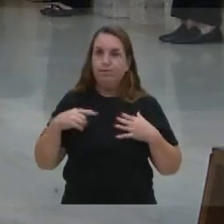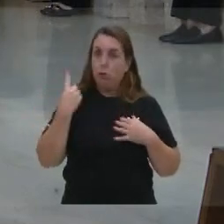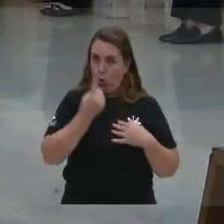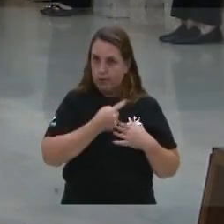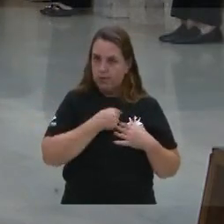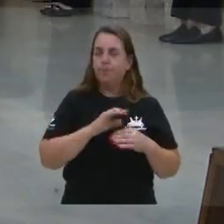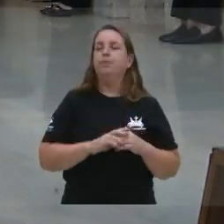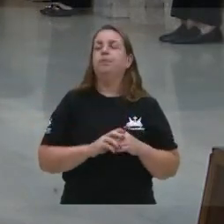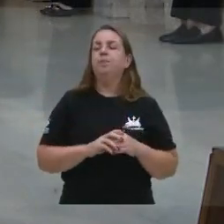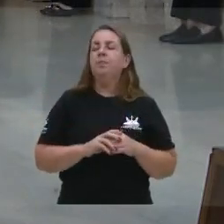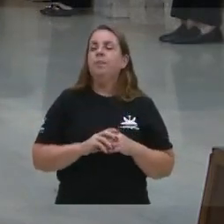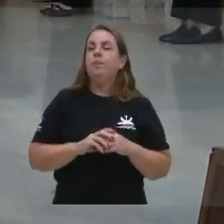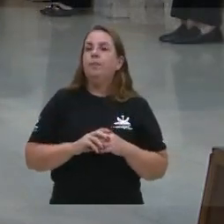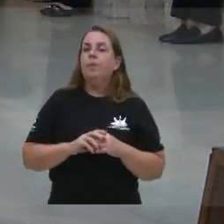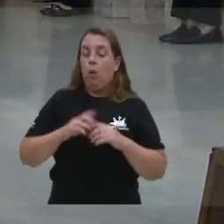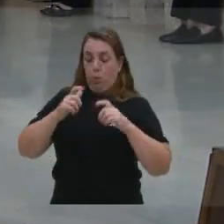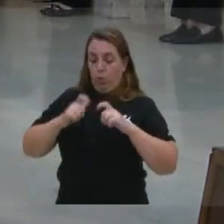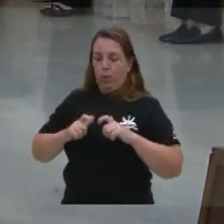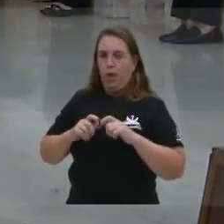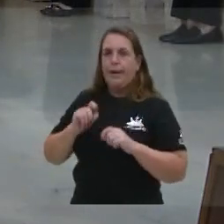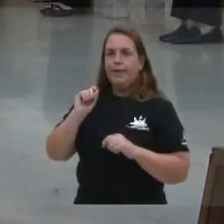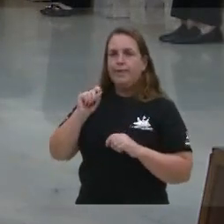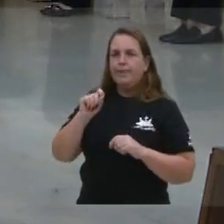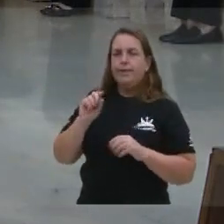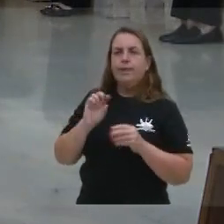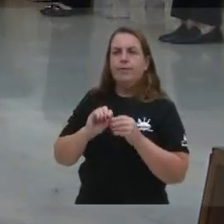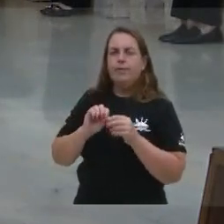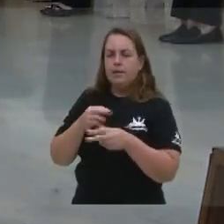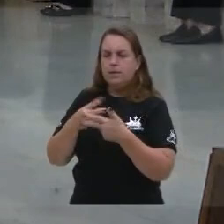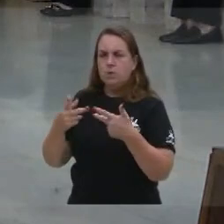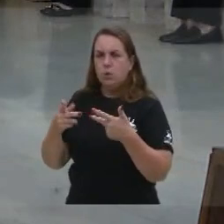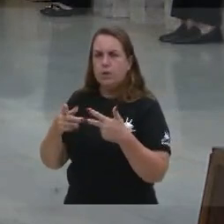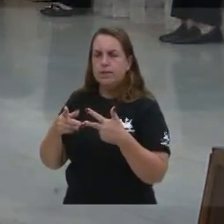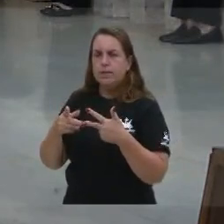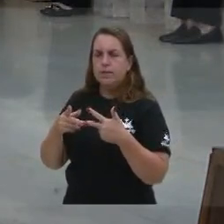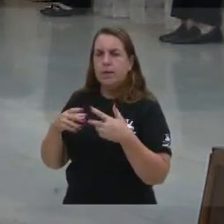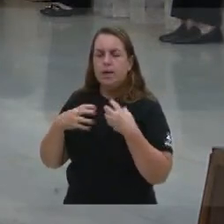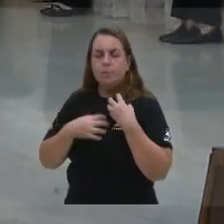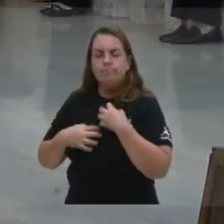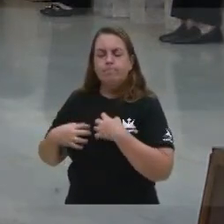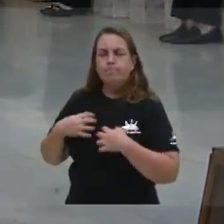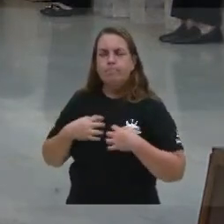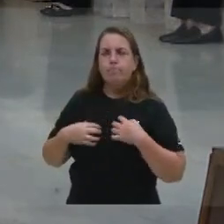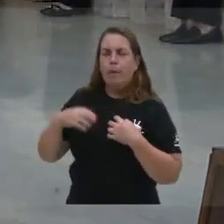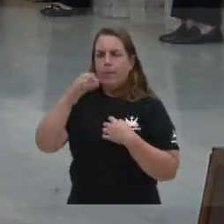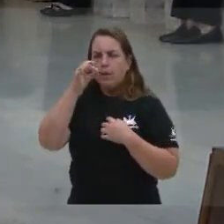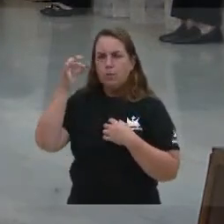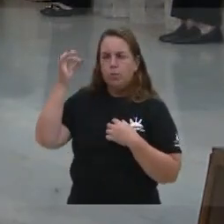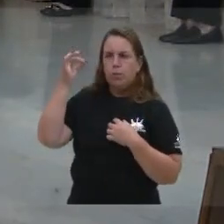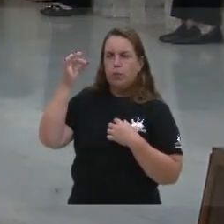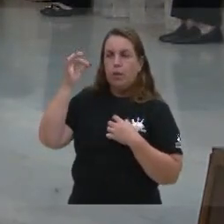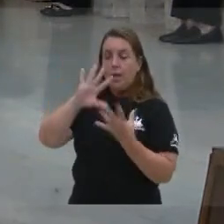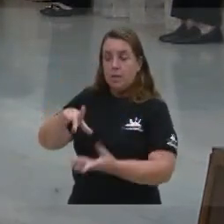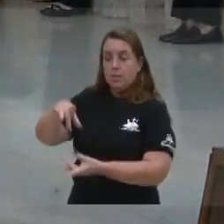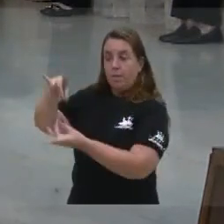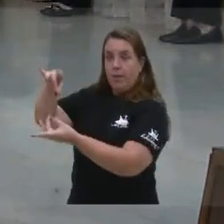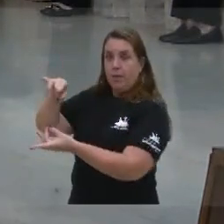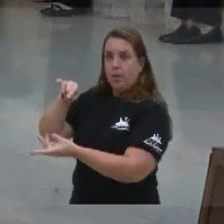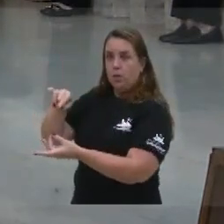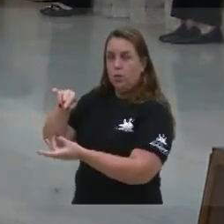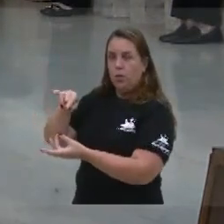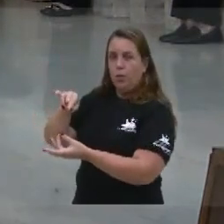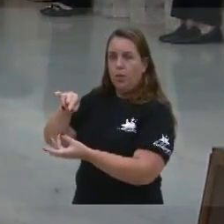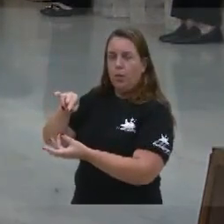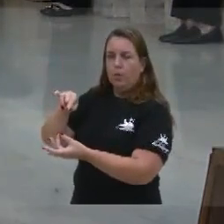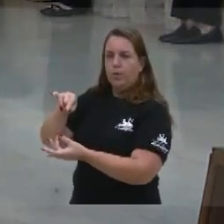E quem age pelo Espírito não vai entender que a sexualidade é uma necessidade a